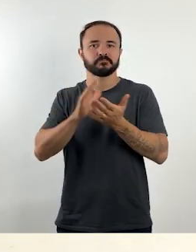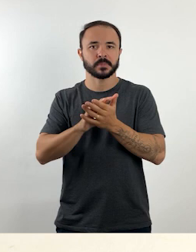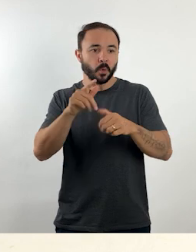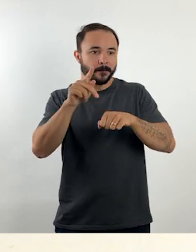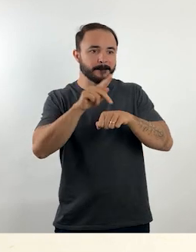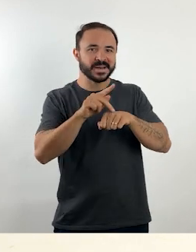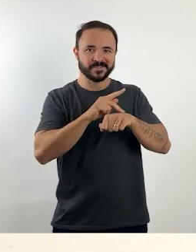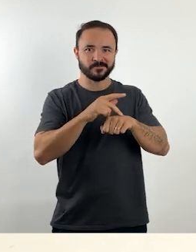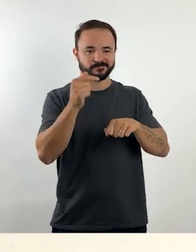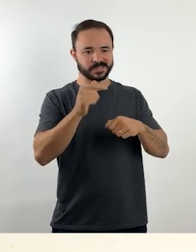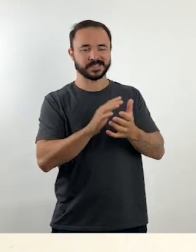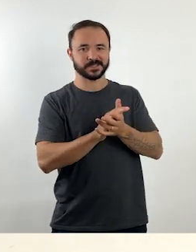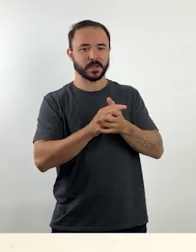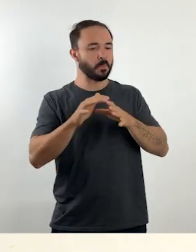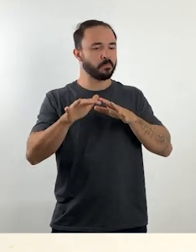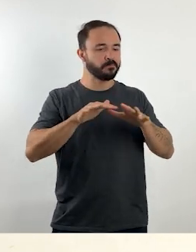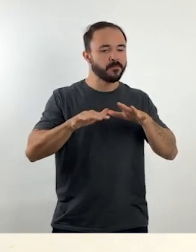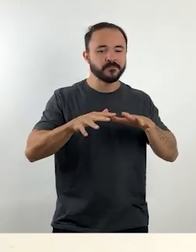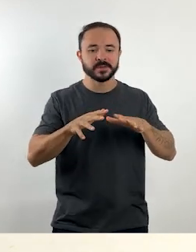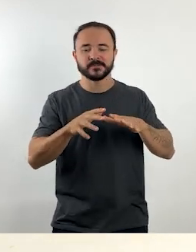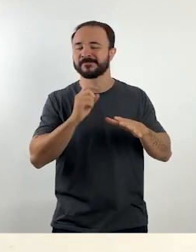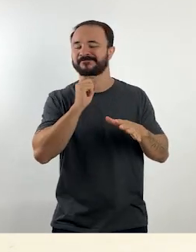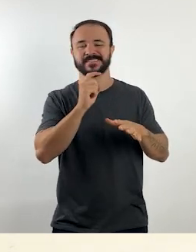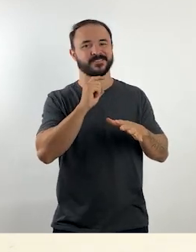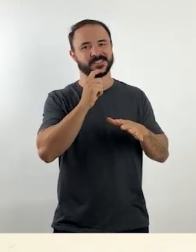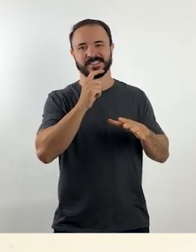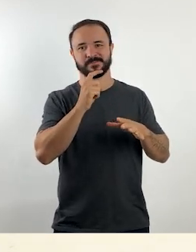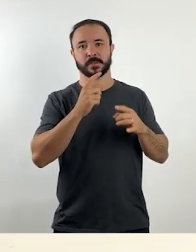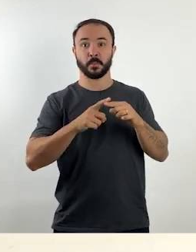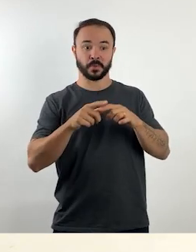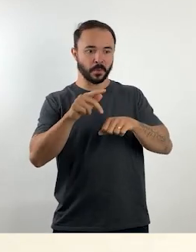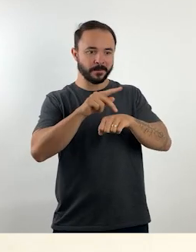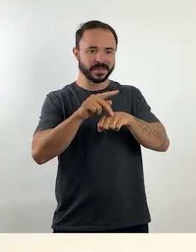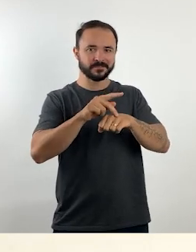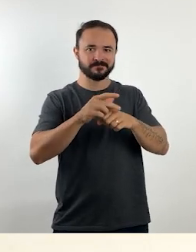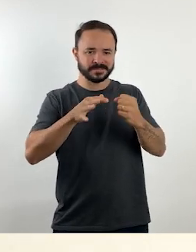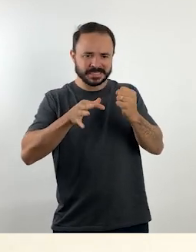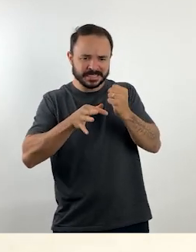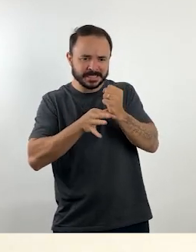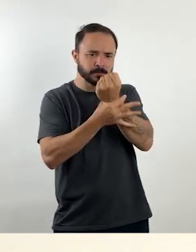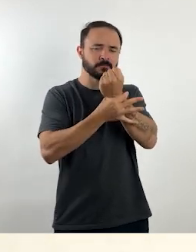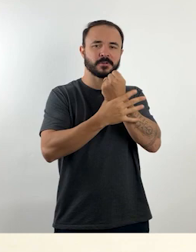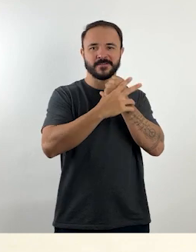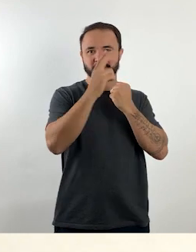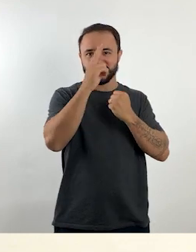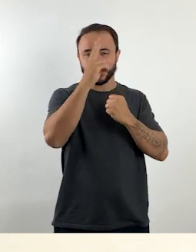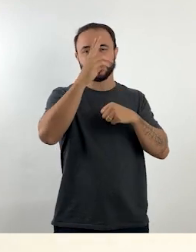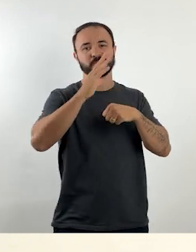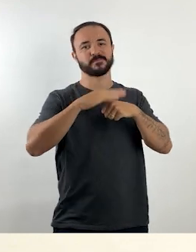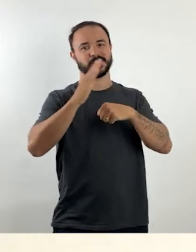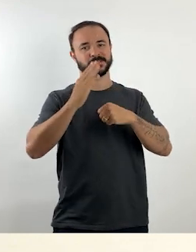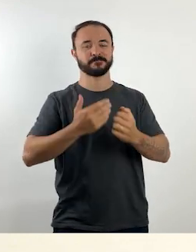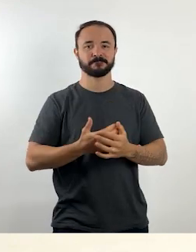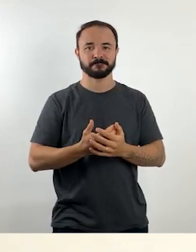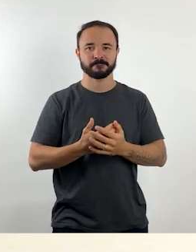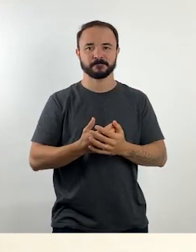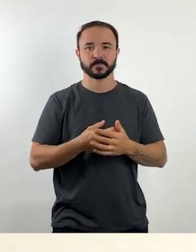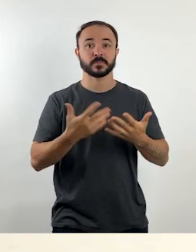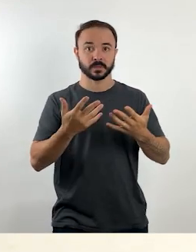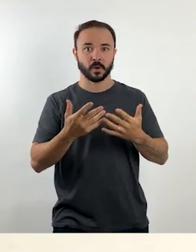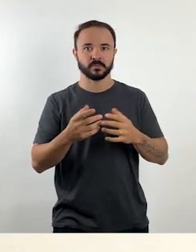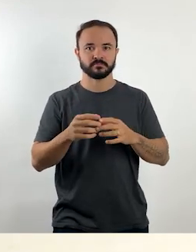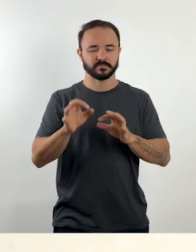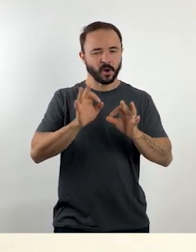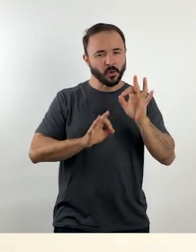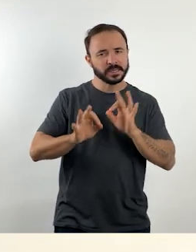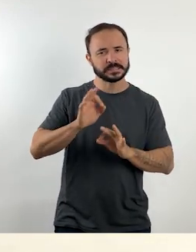desse cinza, eu não teria esse movimento, porque o pino preto ele prende mais a peça. Então, eu vou colocar aqui uma de